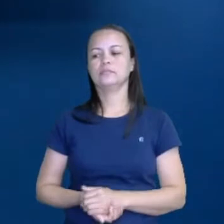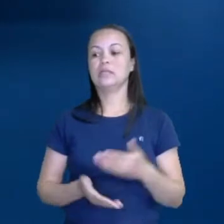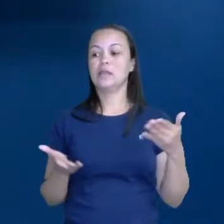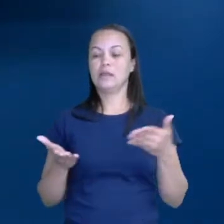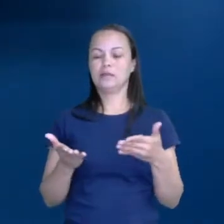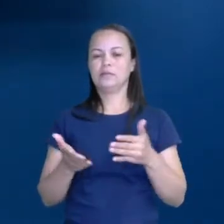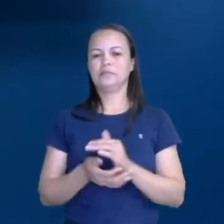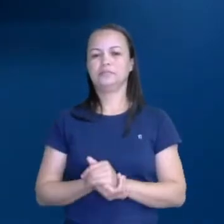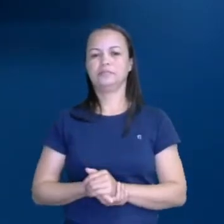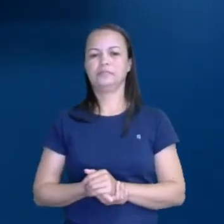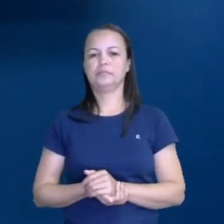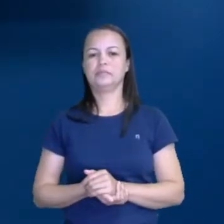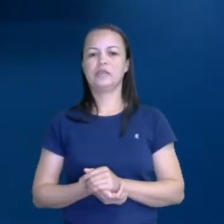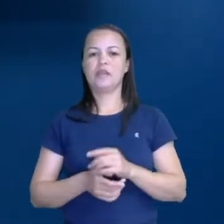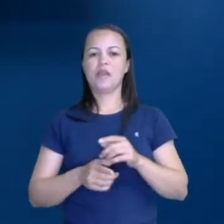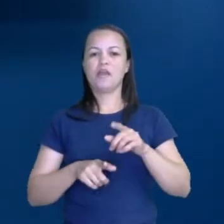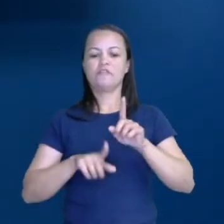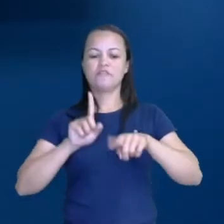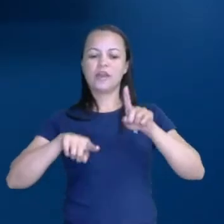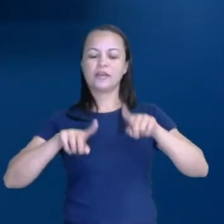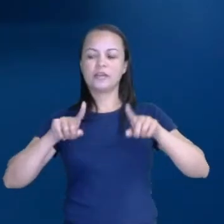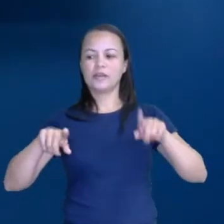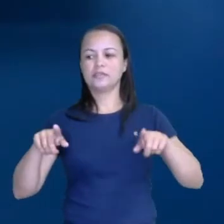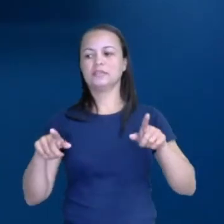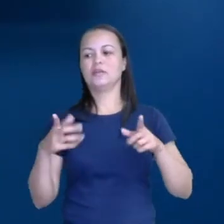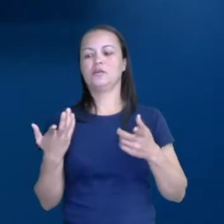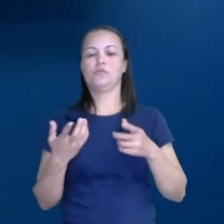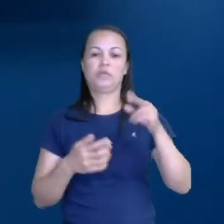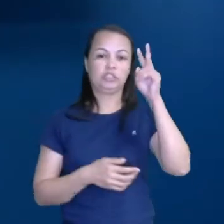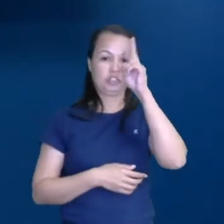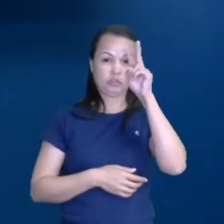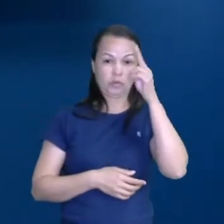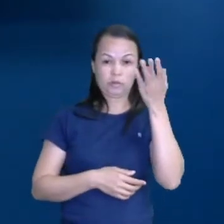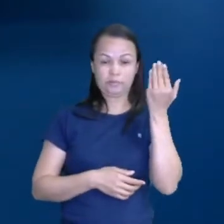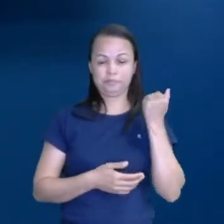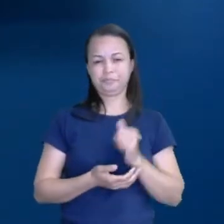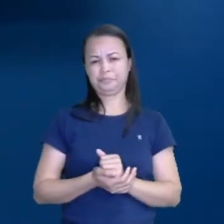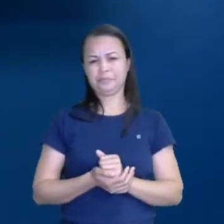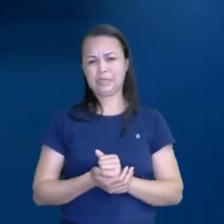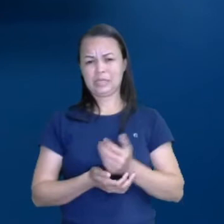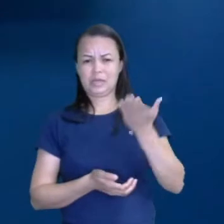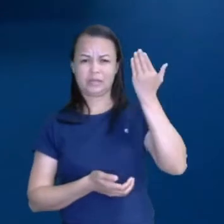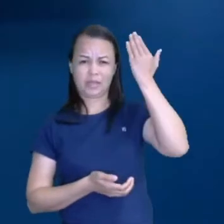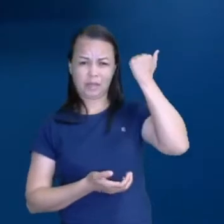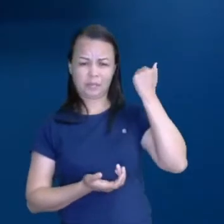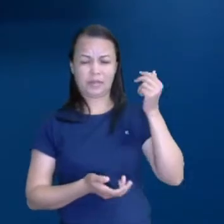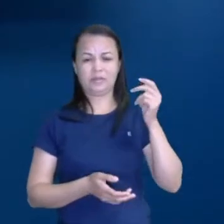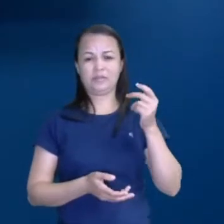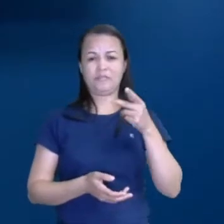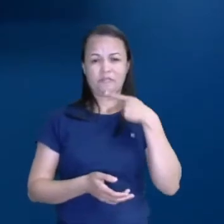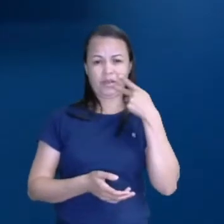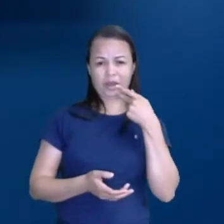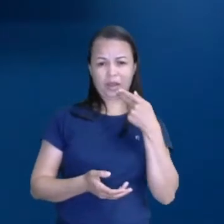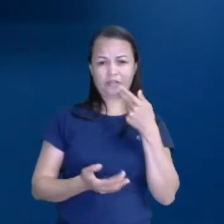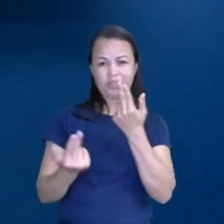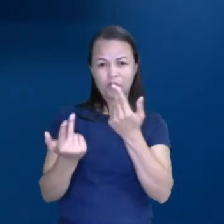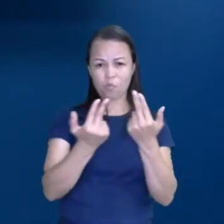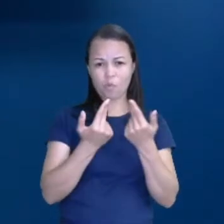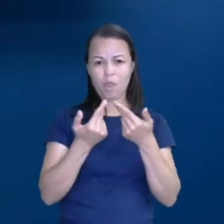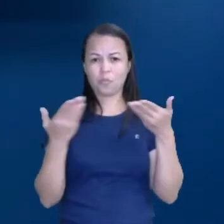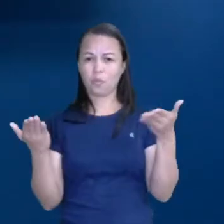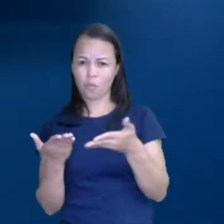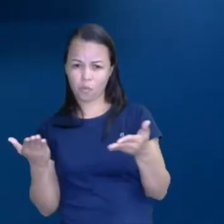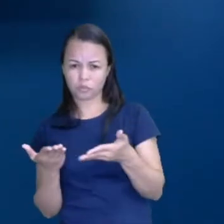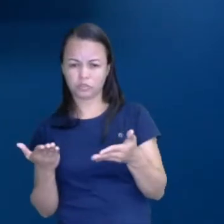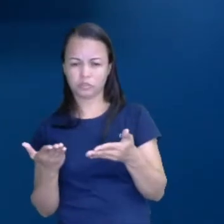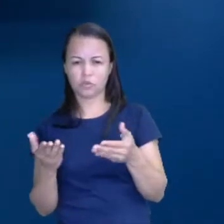Agora aqui, variação histórica. Será que antigamente se falava do mesmo jeito que se fala hoje em dia? Ou algumas